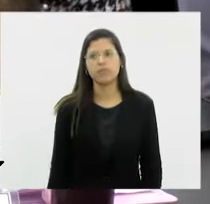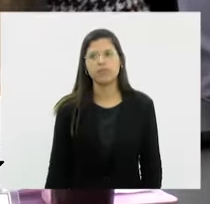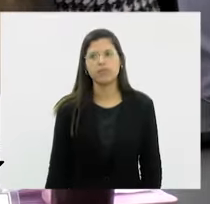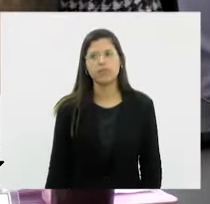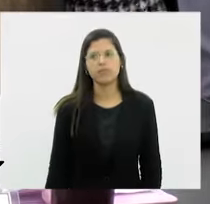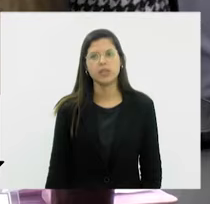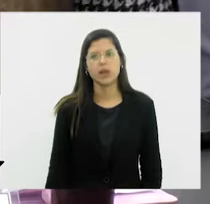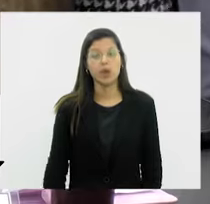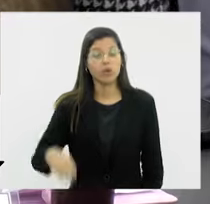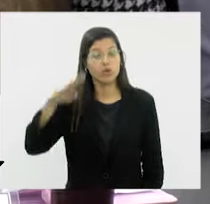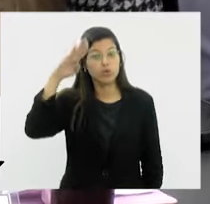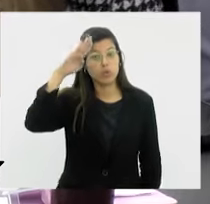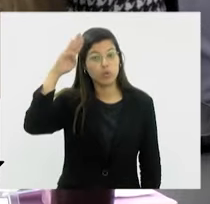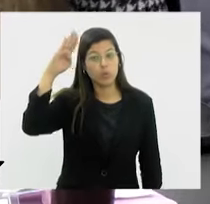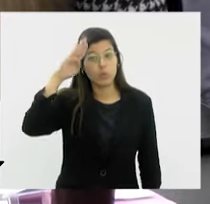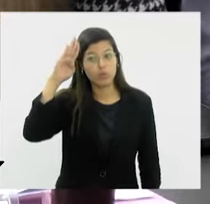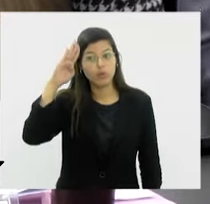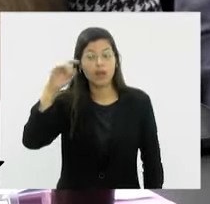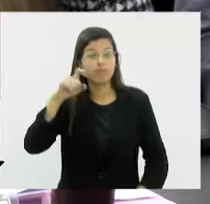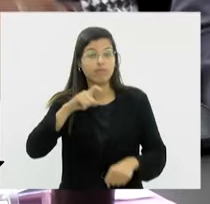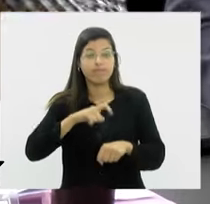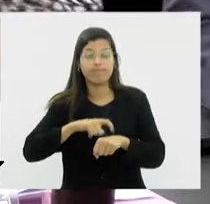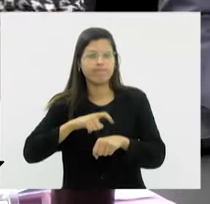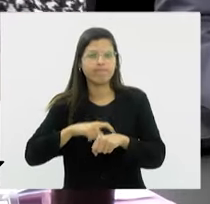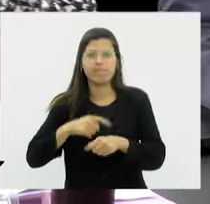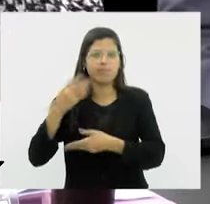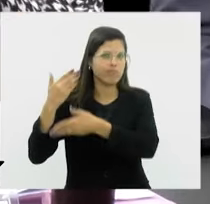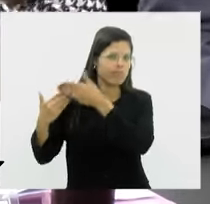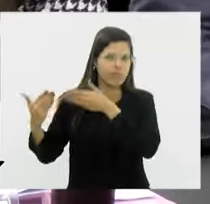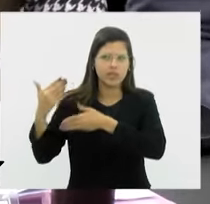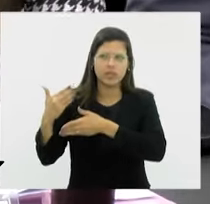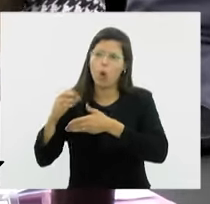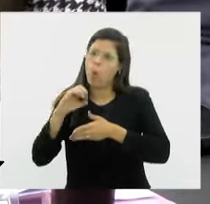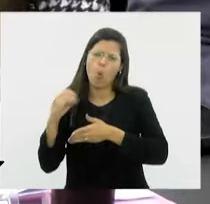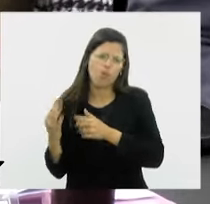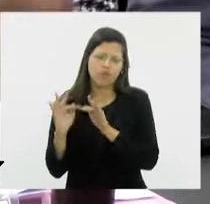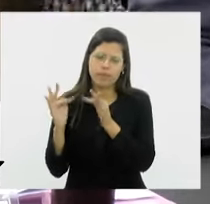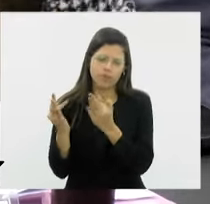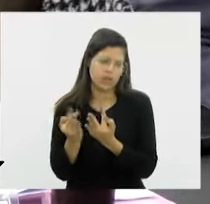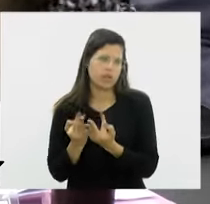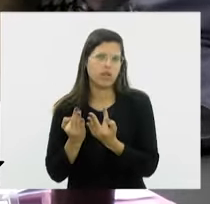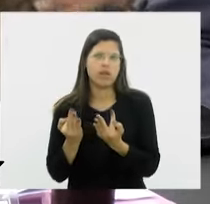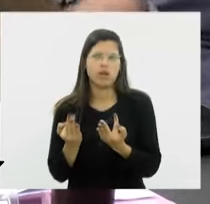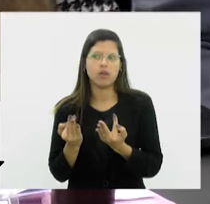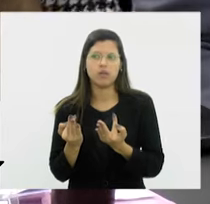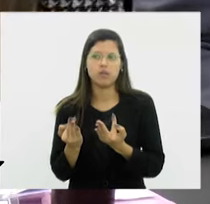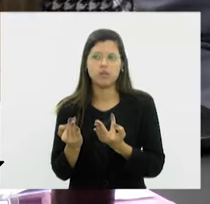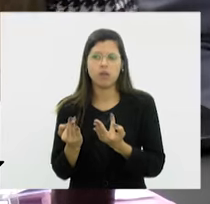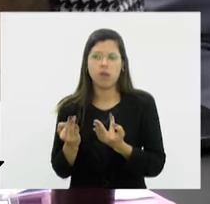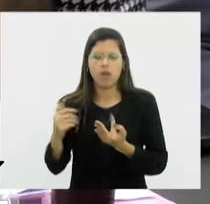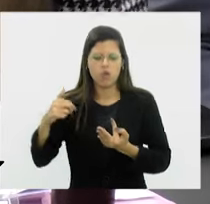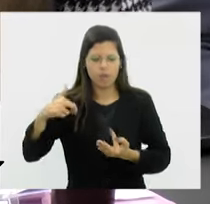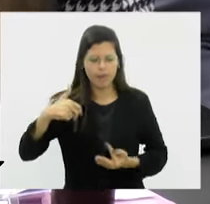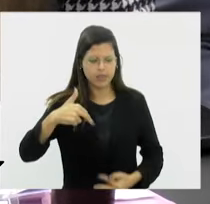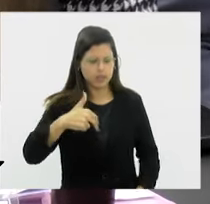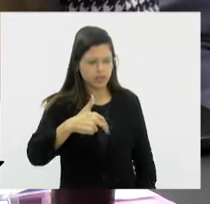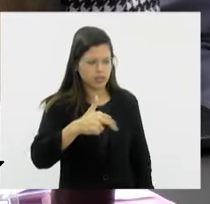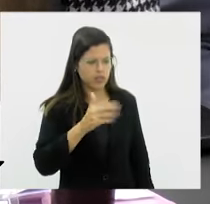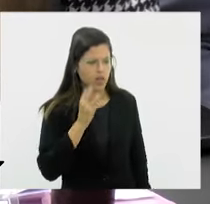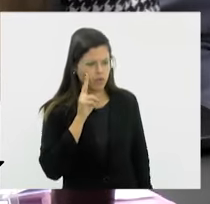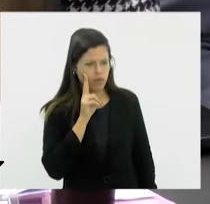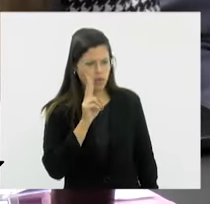Ali, soldados que estavam naquele momento, possuem seus familiares, familiares vão passar em frente do quartel e vão